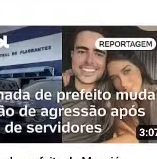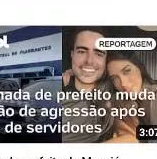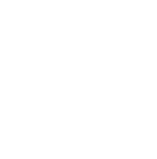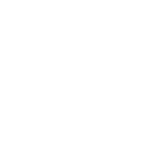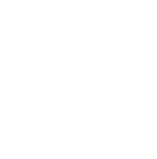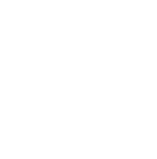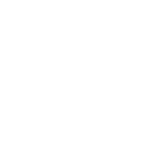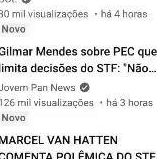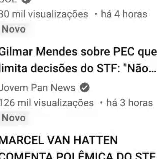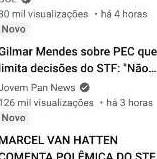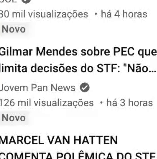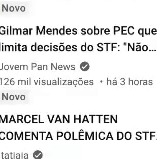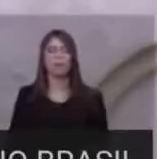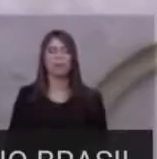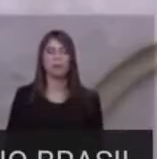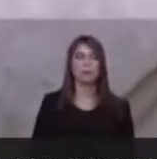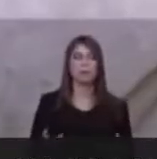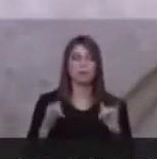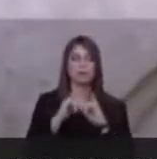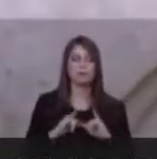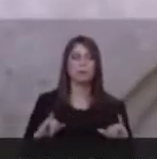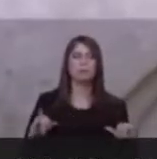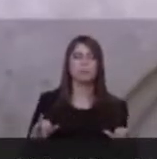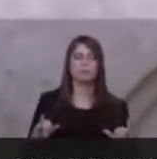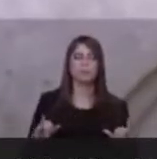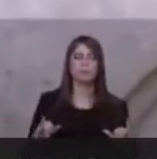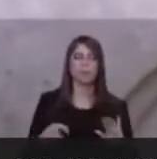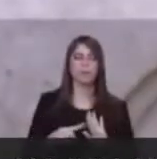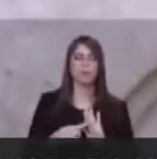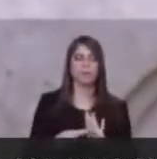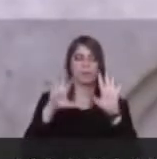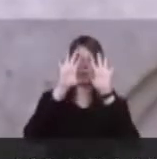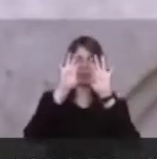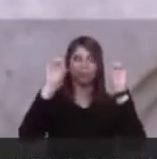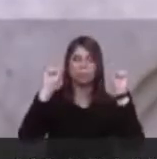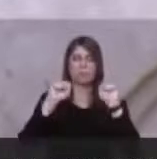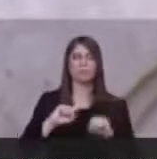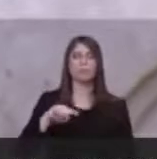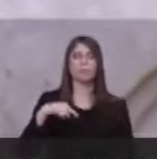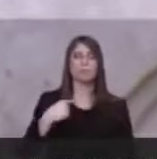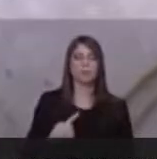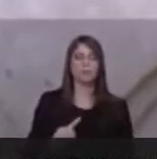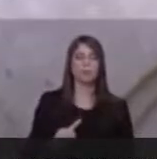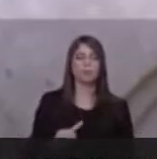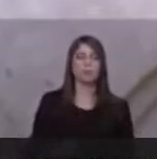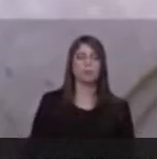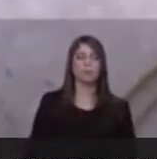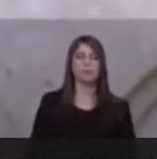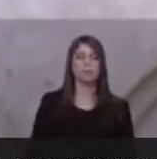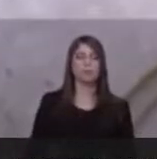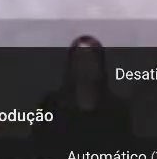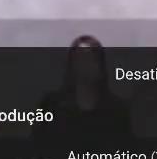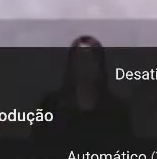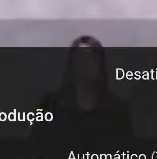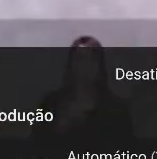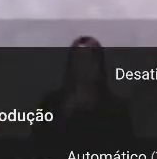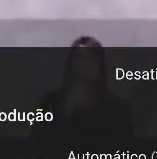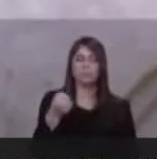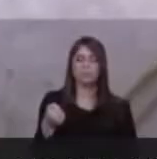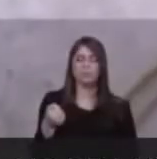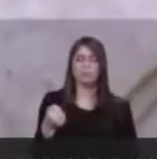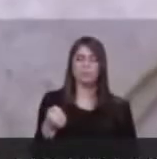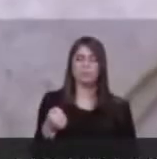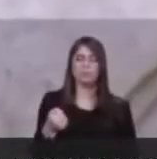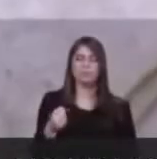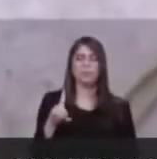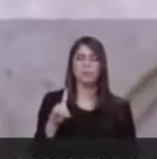Aqui, Barroso. Vai, Barroso. Gostaria de fazer uma declaração em Fala. nome do tribunal e depois, na sequência, também passar a palavra ao nosso